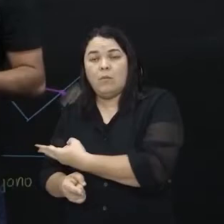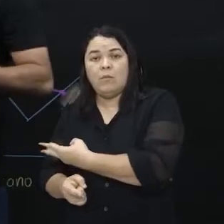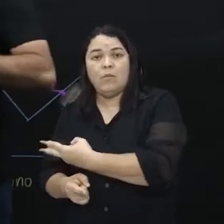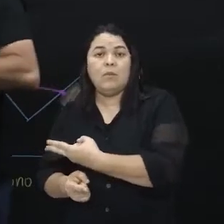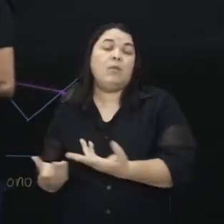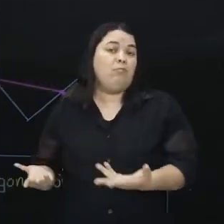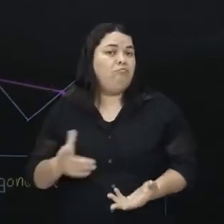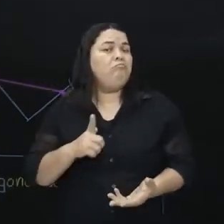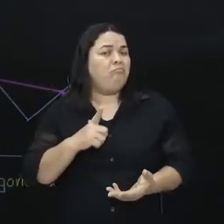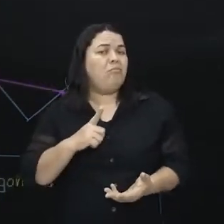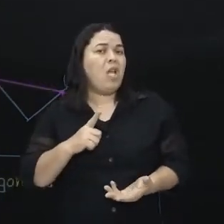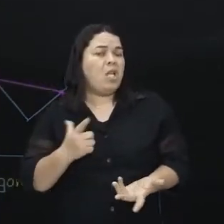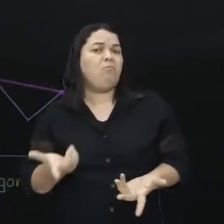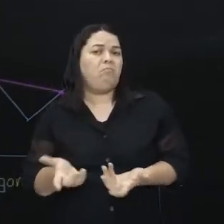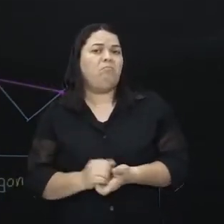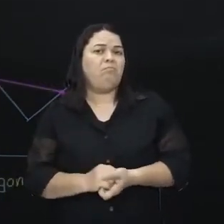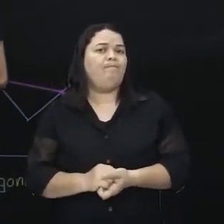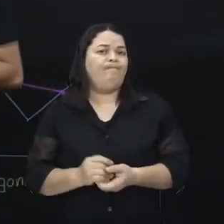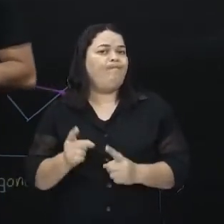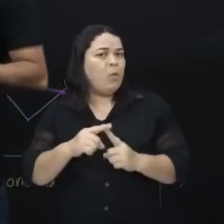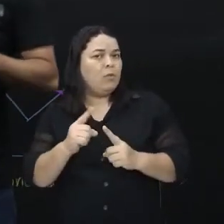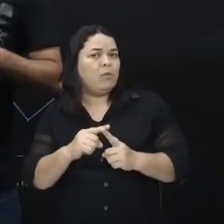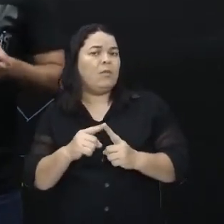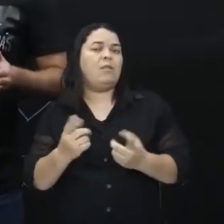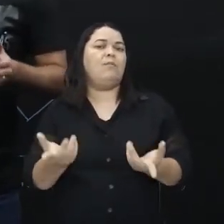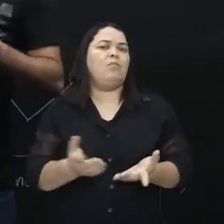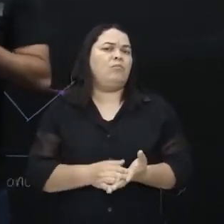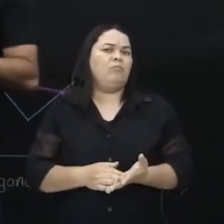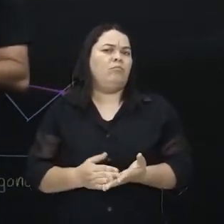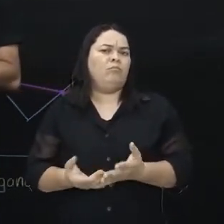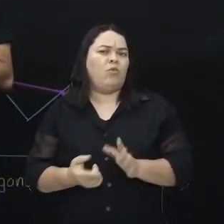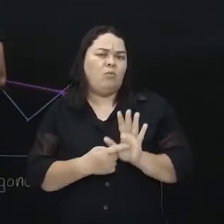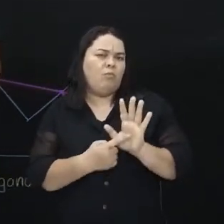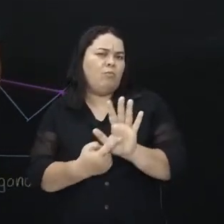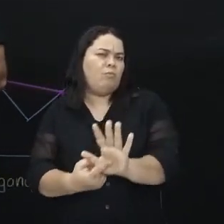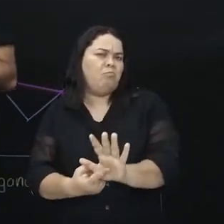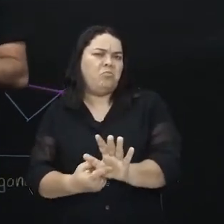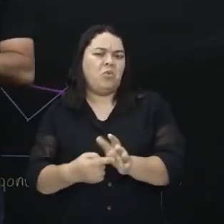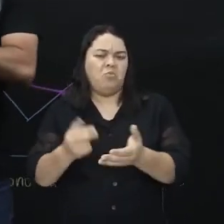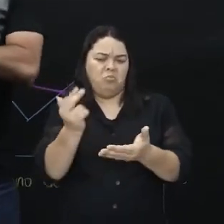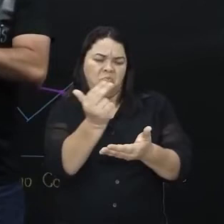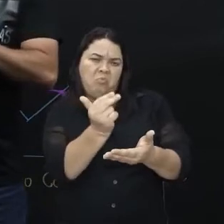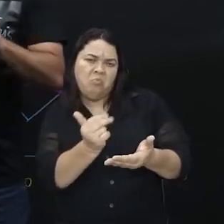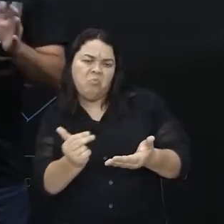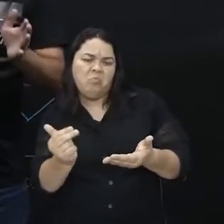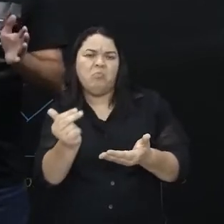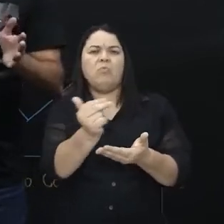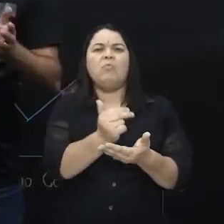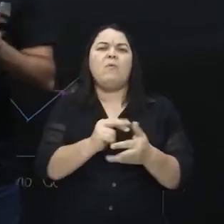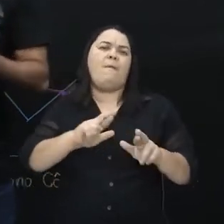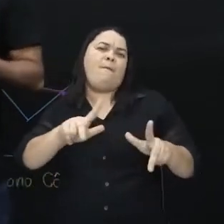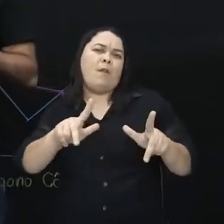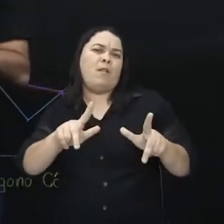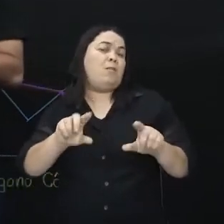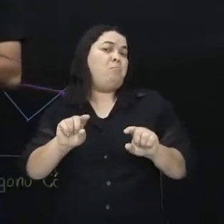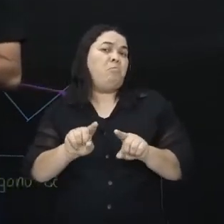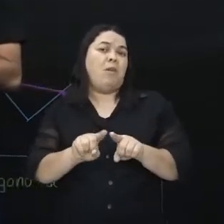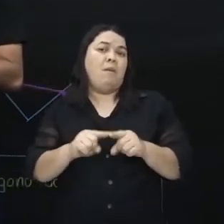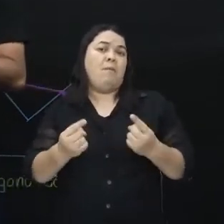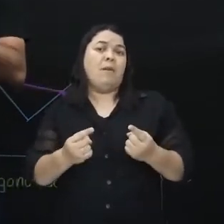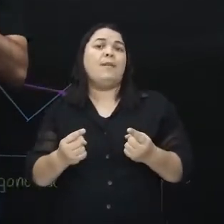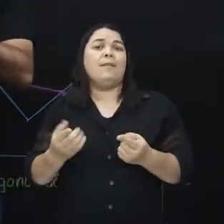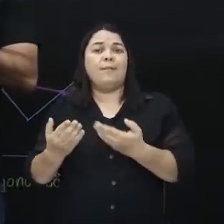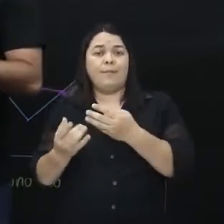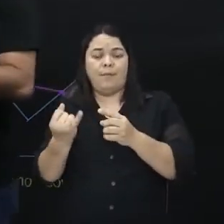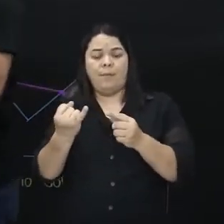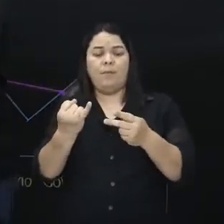côncavos, tá? Eu só estou te mostrando uma forma diferente de desenhar, mas que não deixa de ser também um